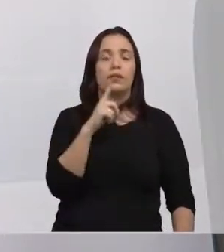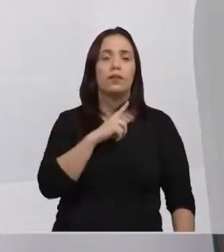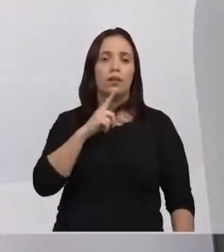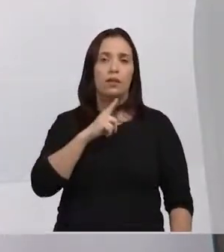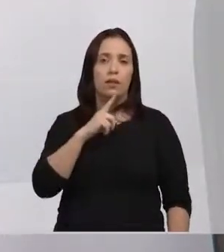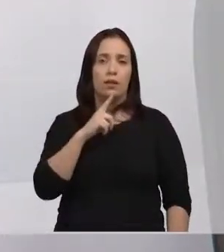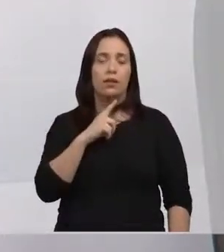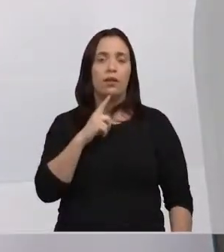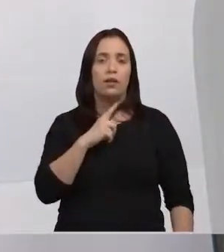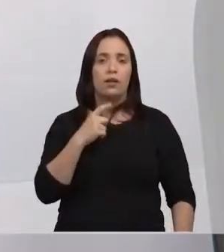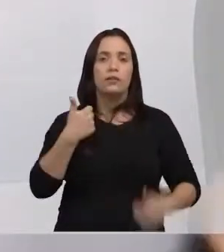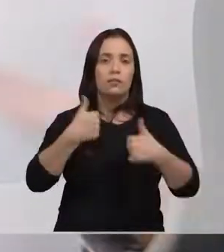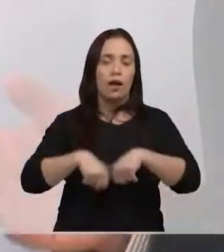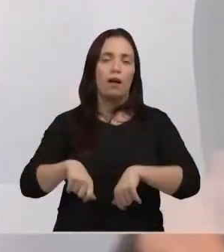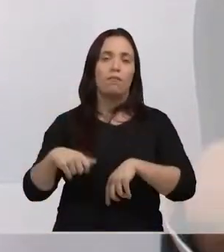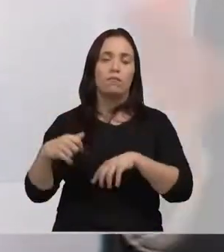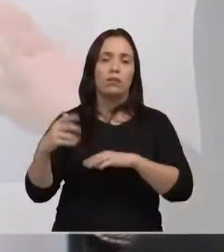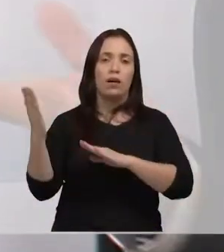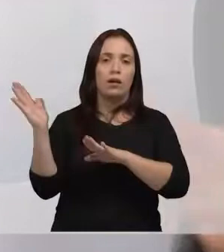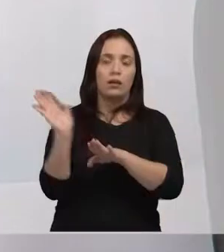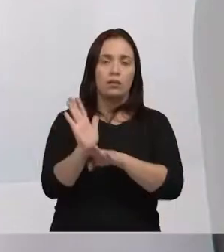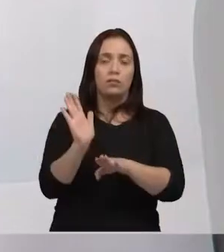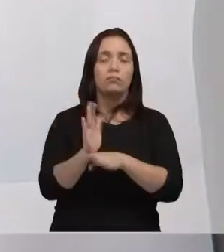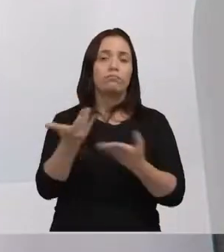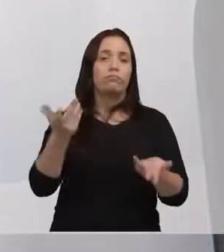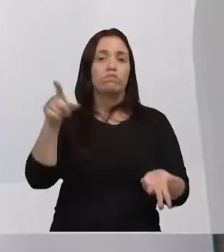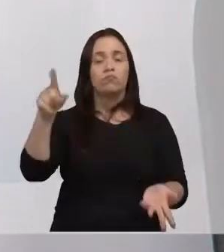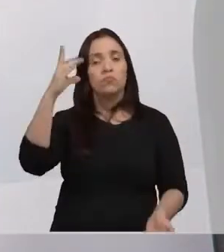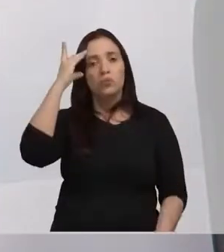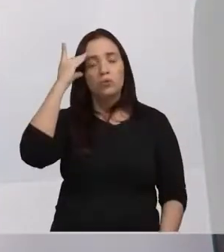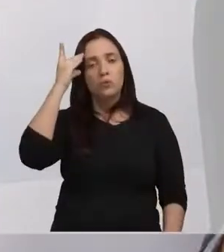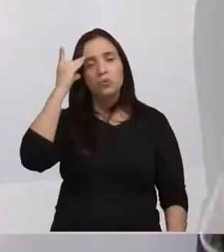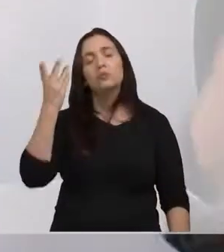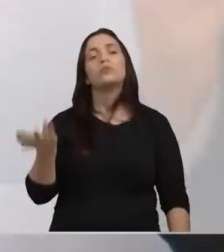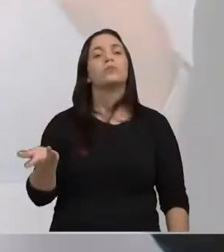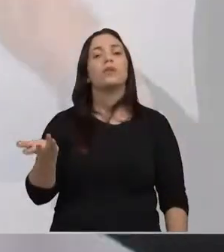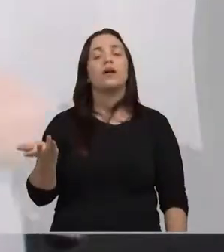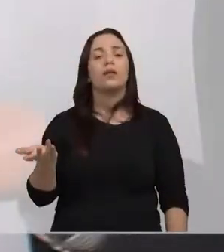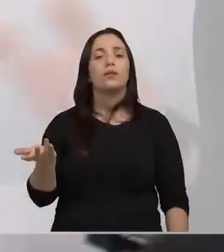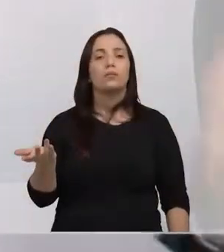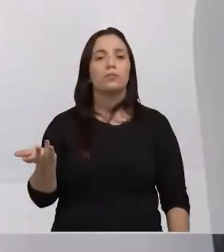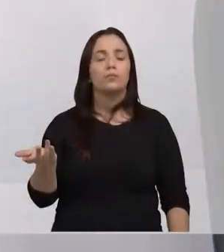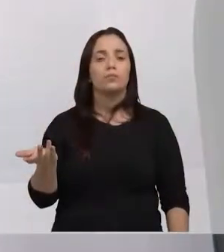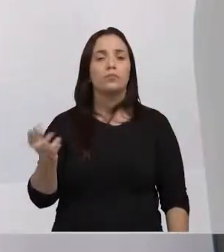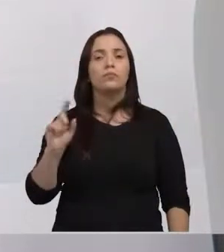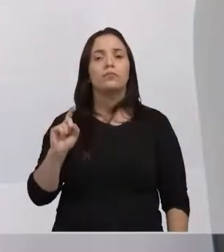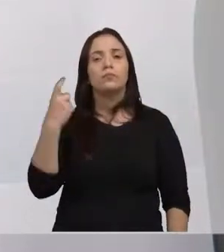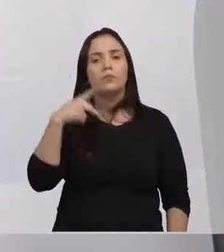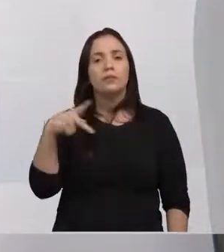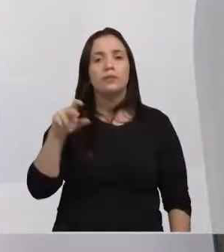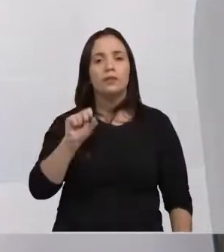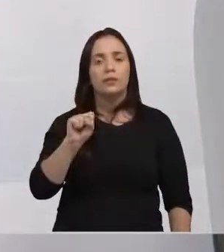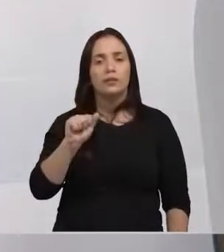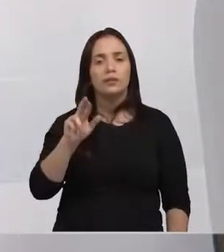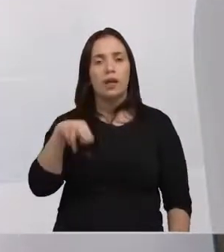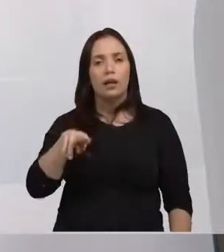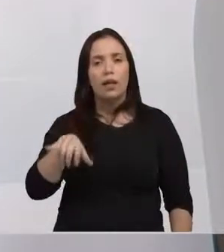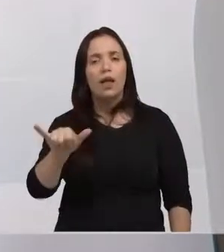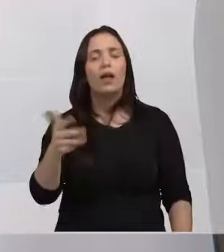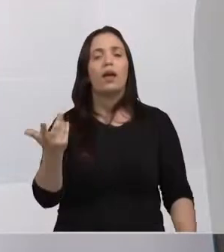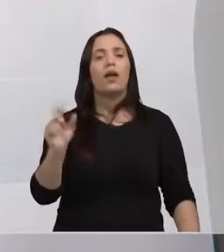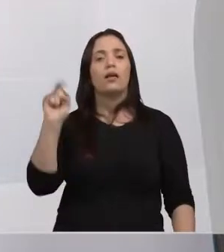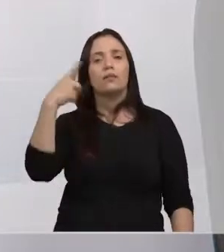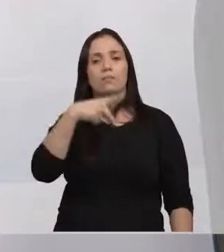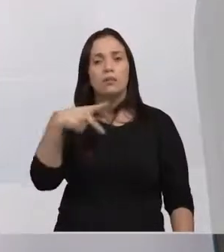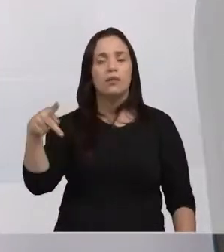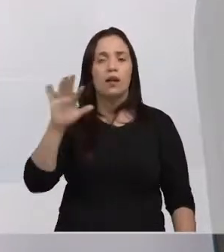desse processo. Como no caso da Dilma Rousseff, no caso do presidente Sarney, Fernando Henrique Cardoso, que